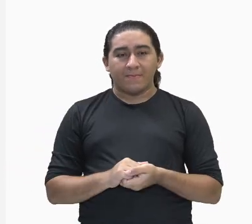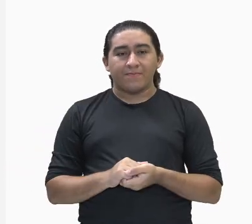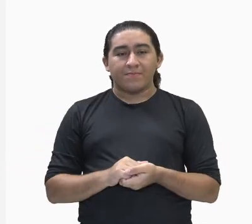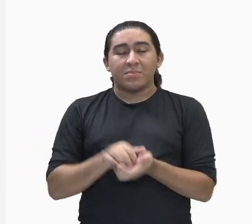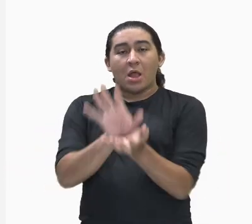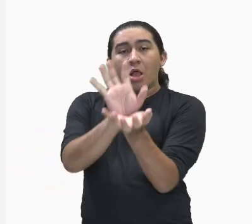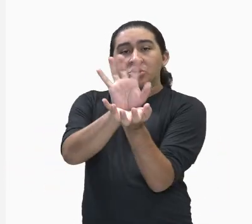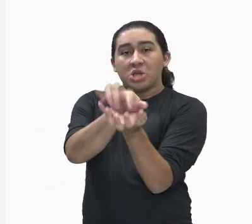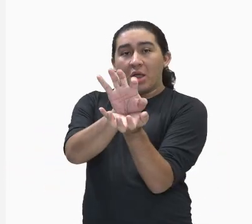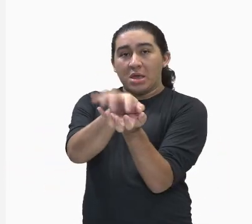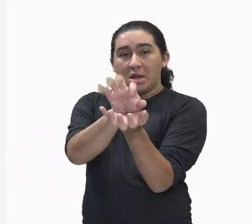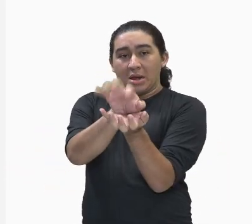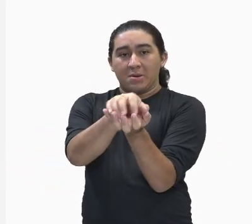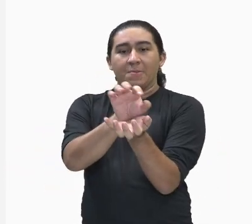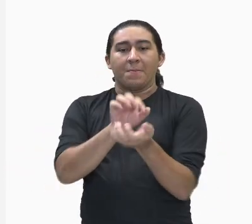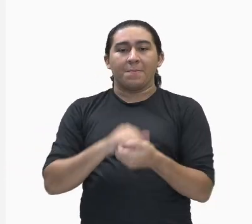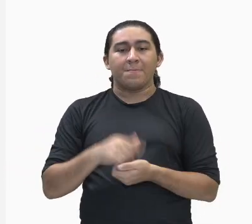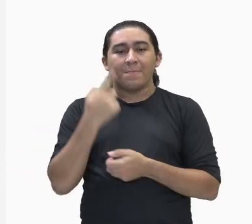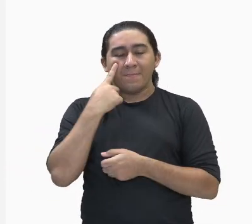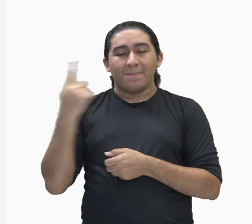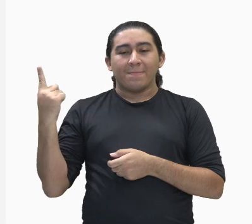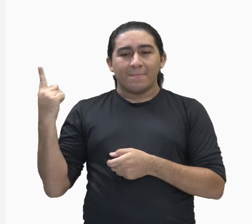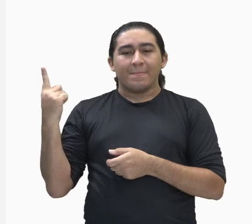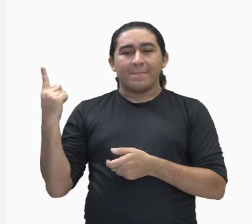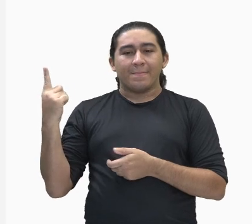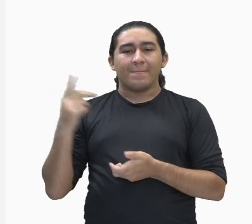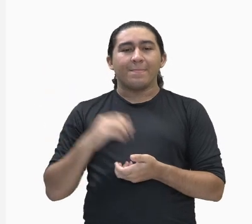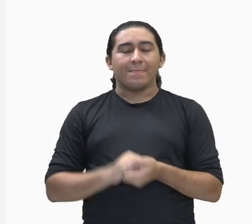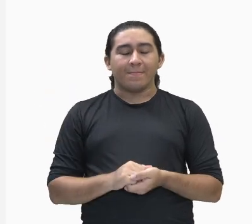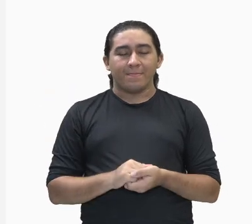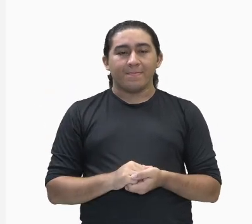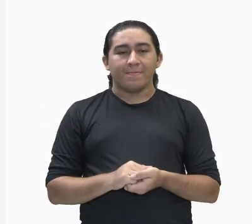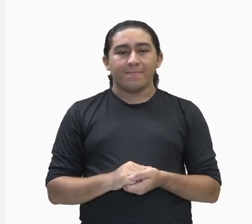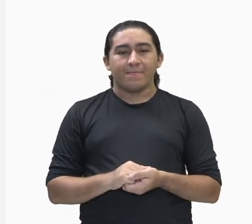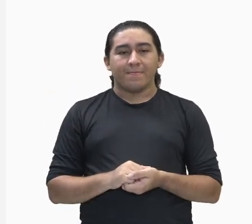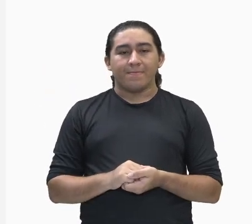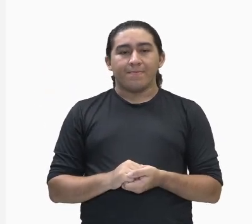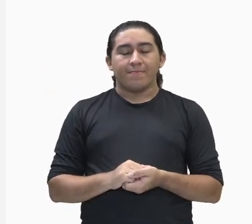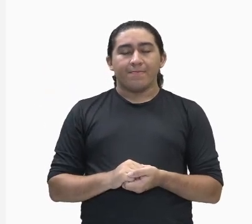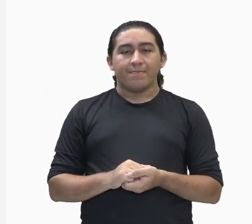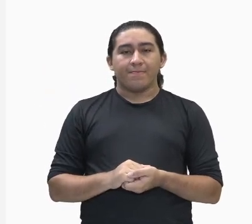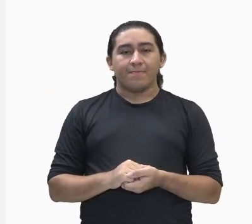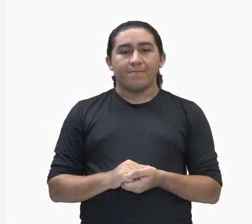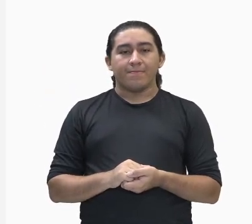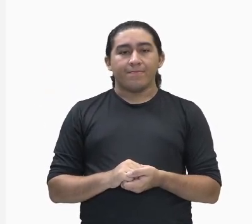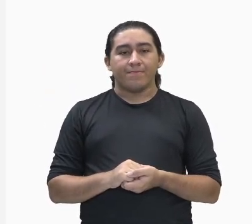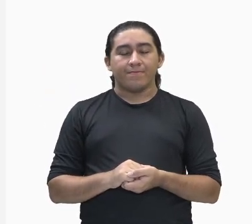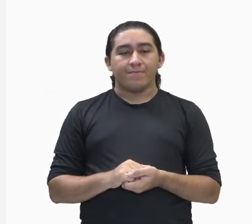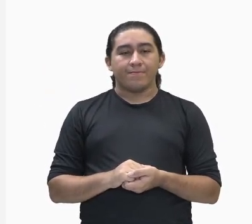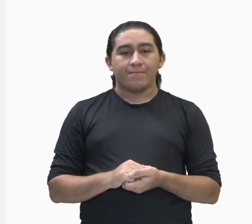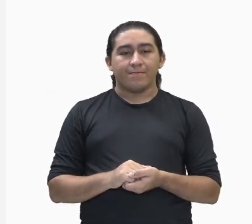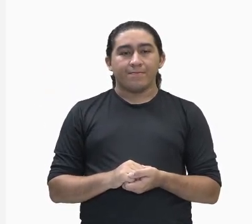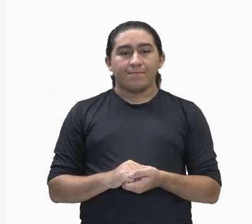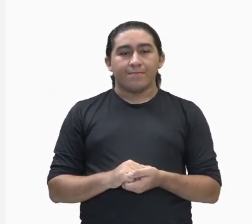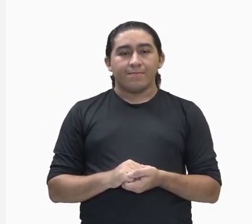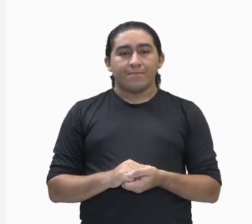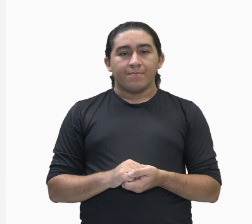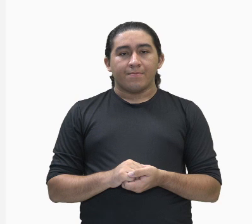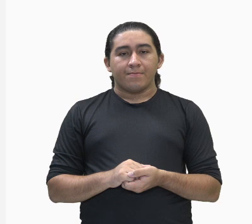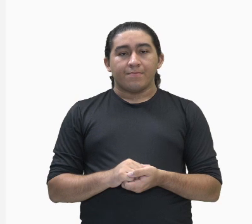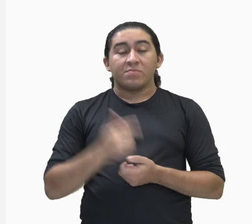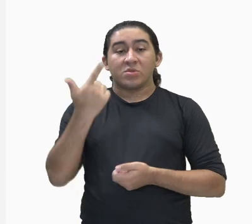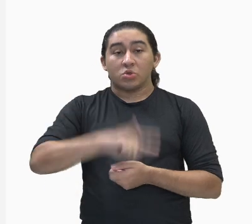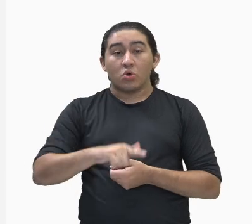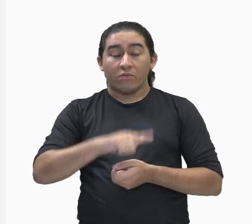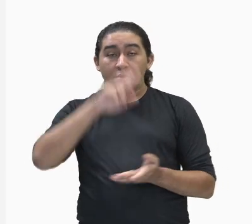Alligator é jacaré, ou crocodilo, né? Jacaré, crocodilo, tá certo? Então, uma vez mais,